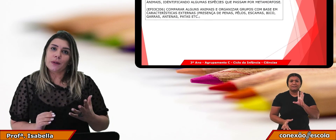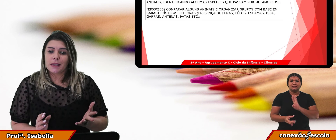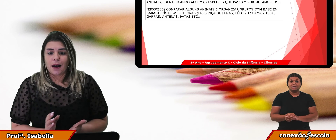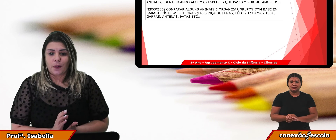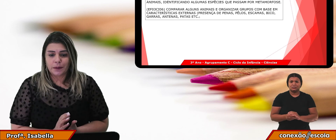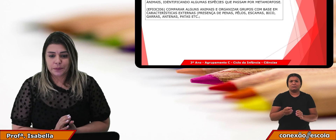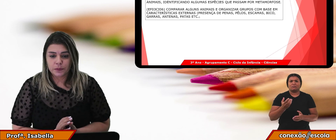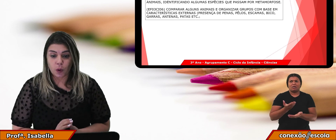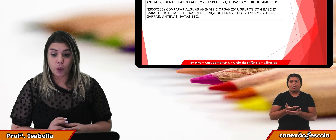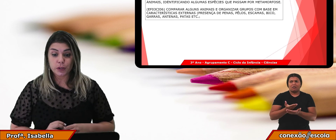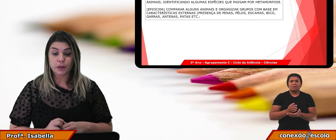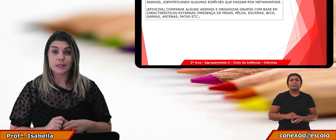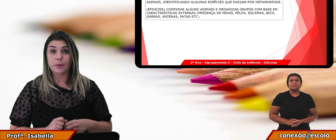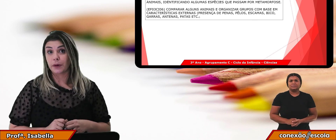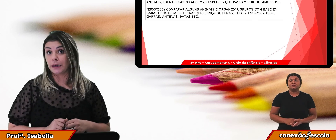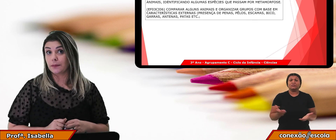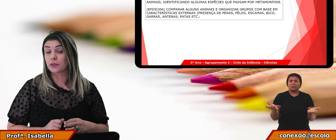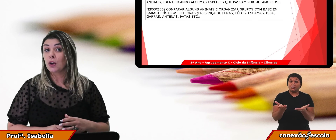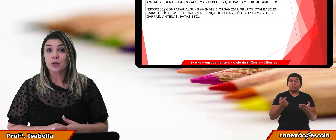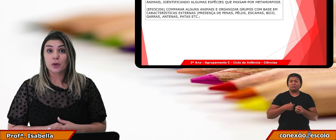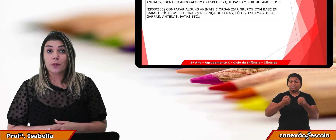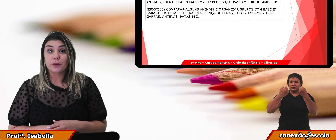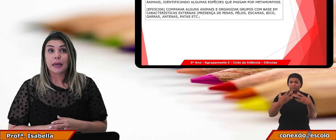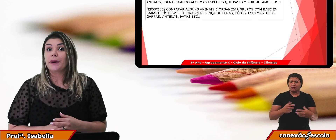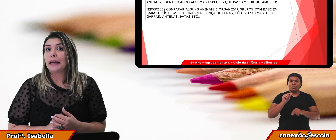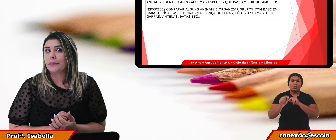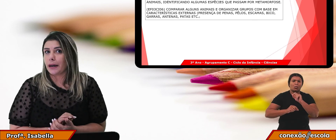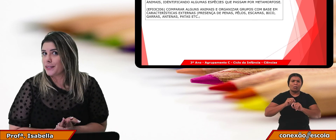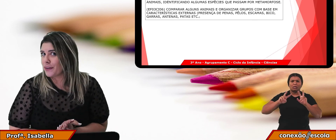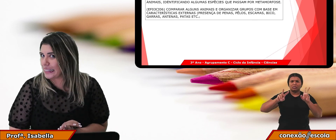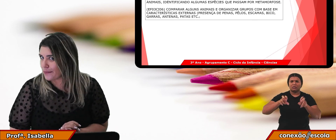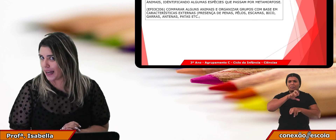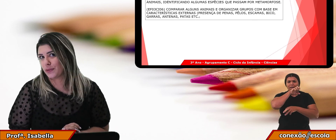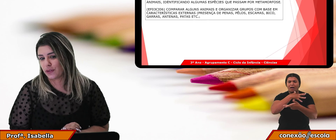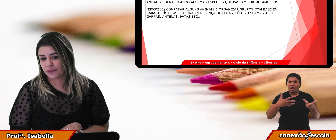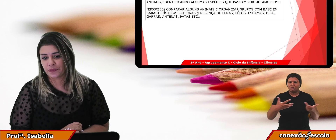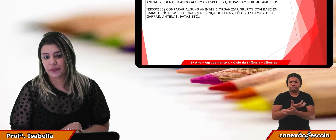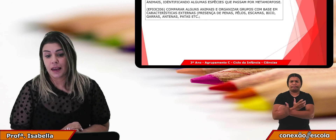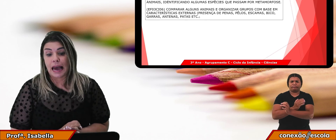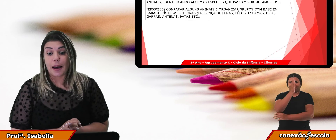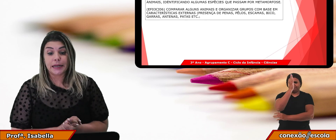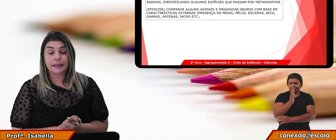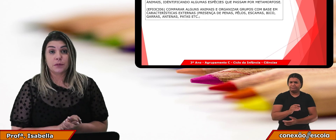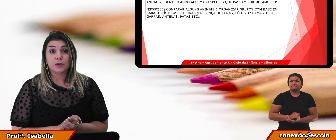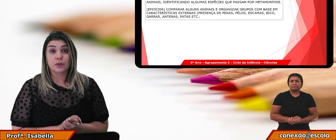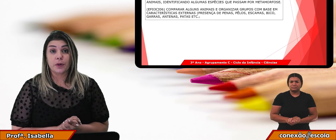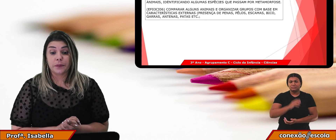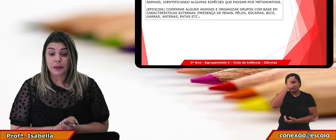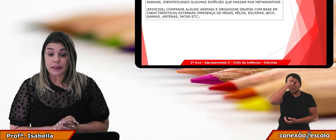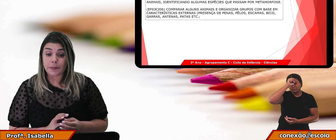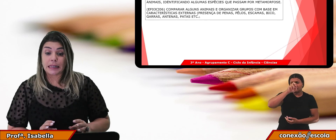Resumo da nossa aula. Hoje nós abordamos sobre o tema animais vertebrados.